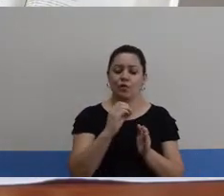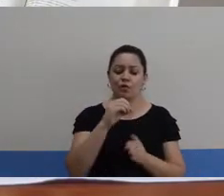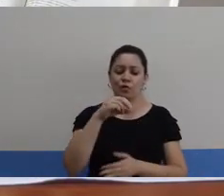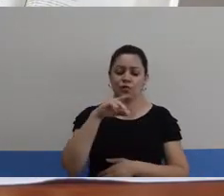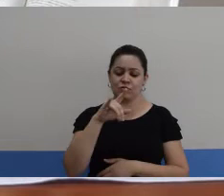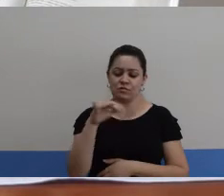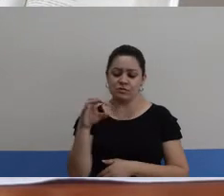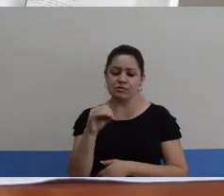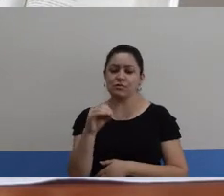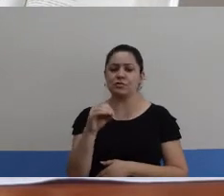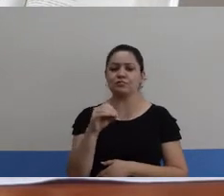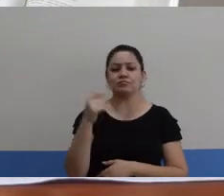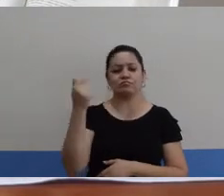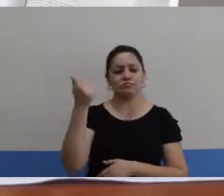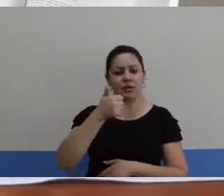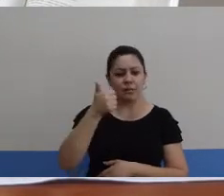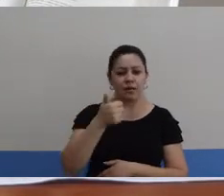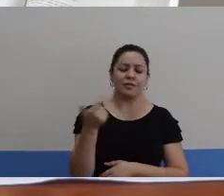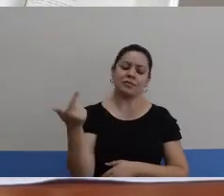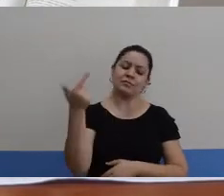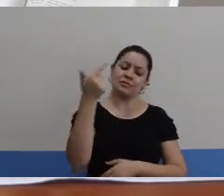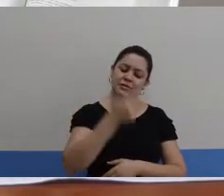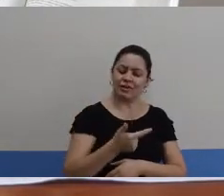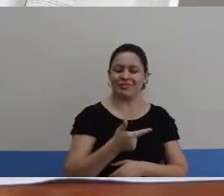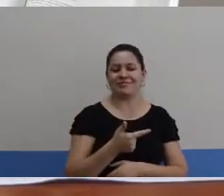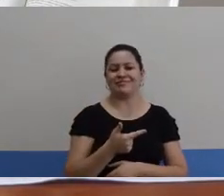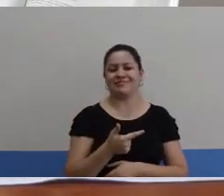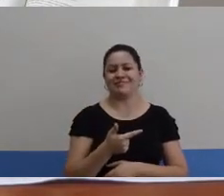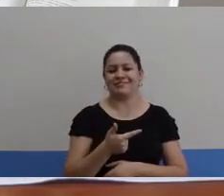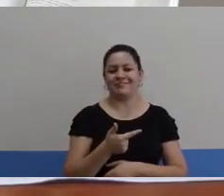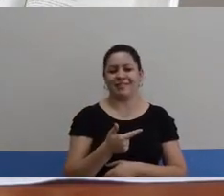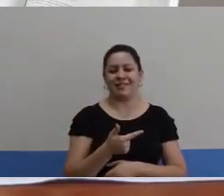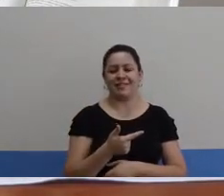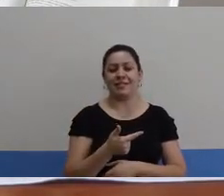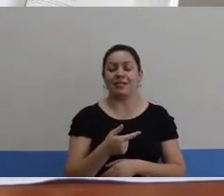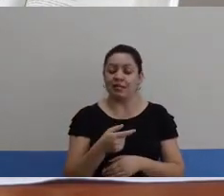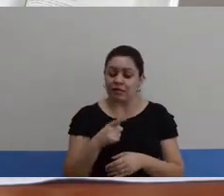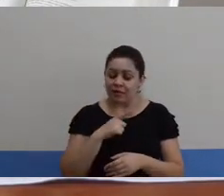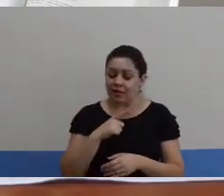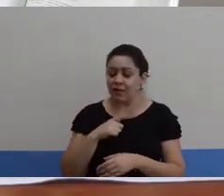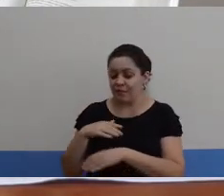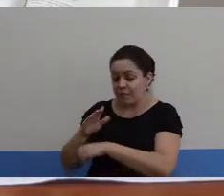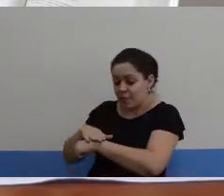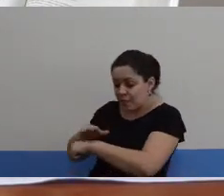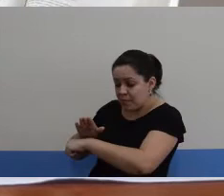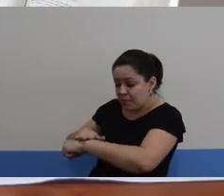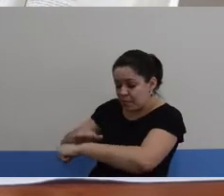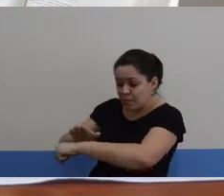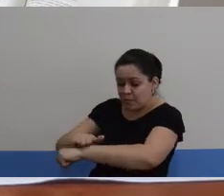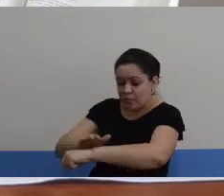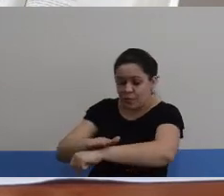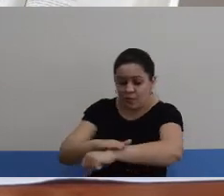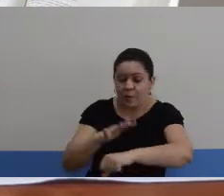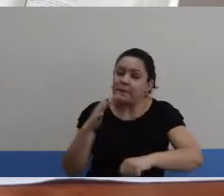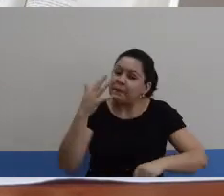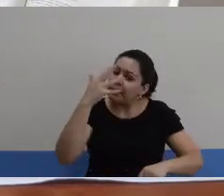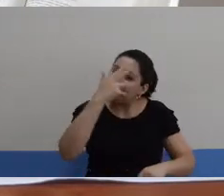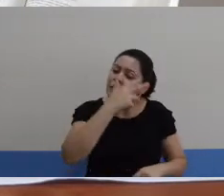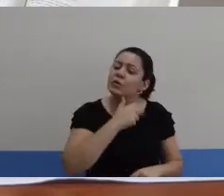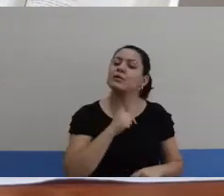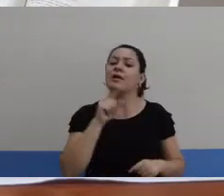II. Muitos momentos bonitos antecederam os sínodos, ou os